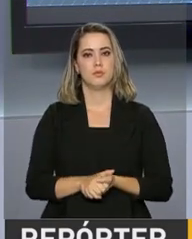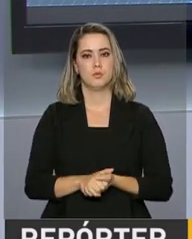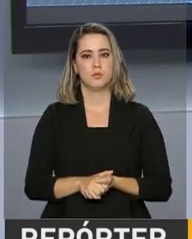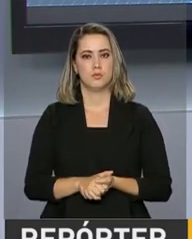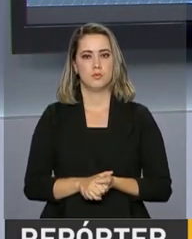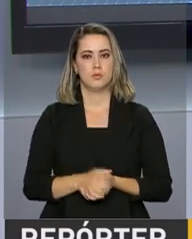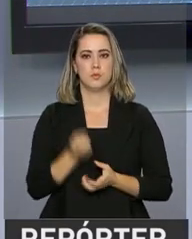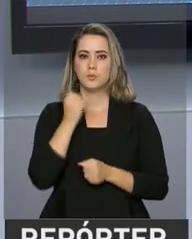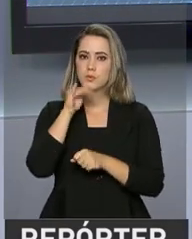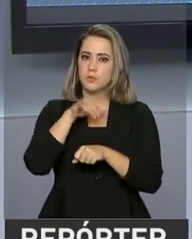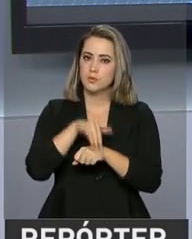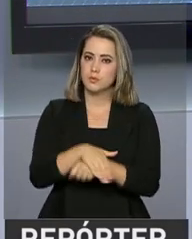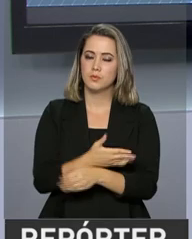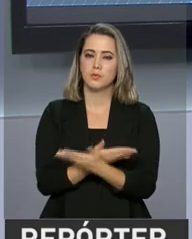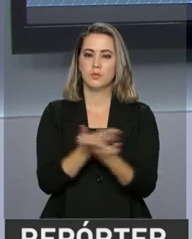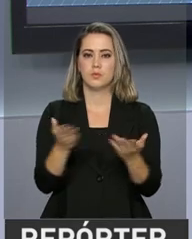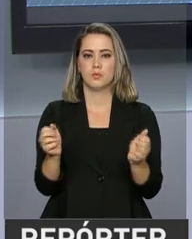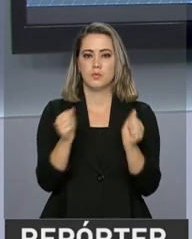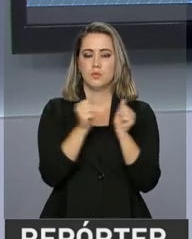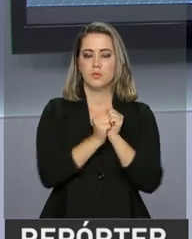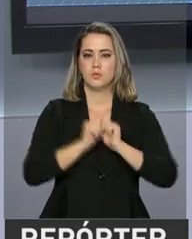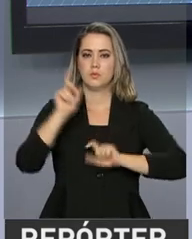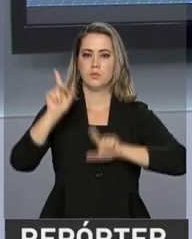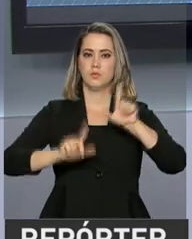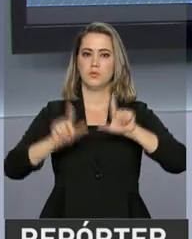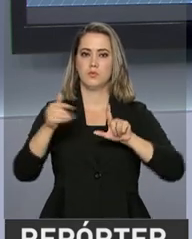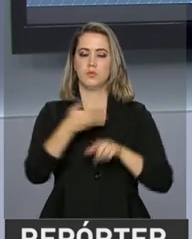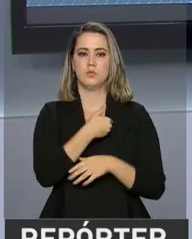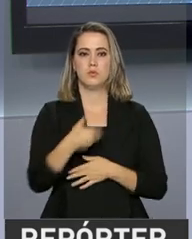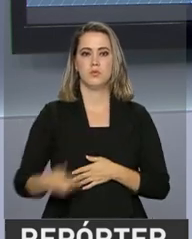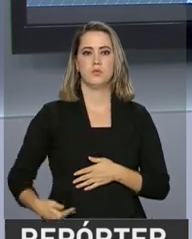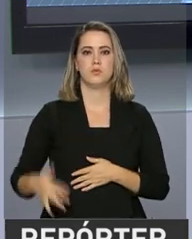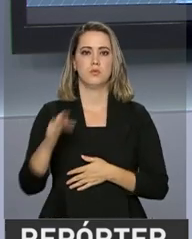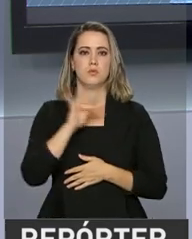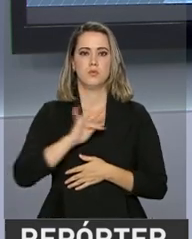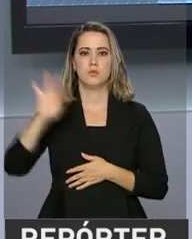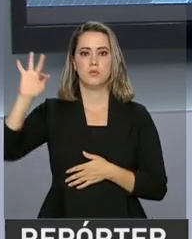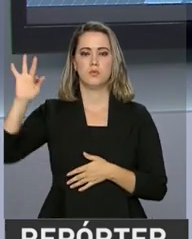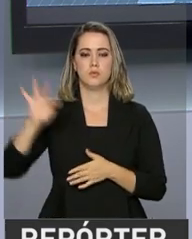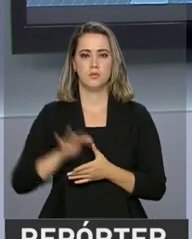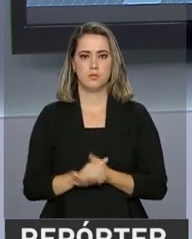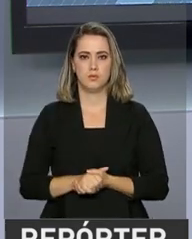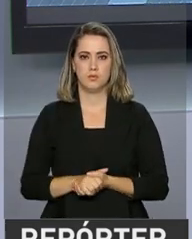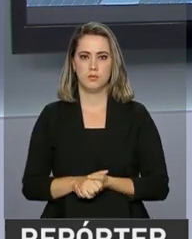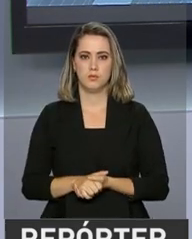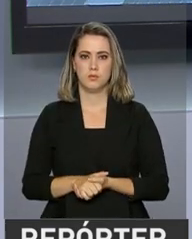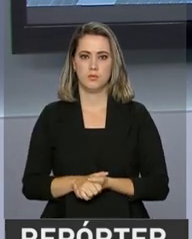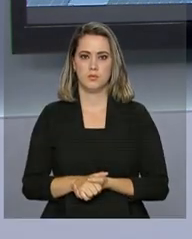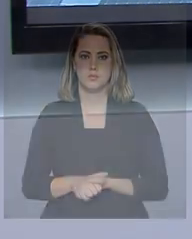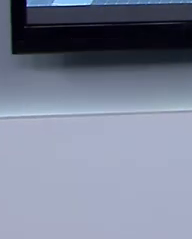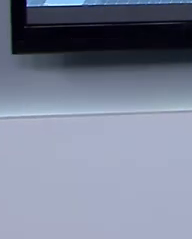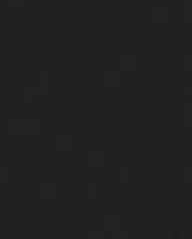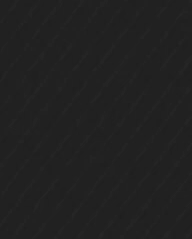internet uma boa noite para você continue com a gente aqui na NBR a TV do Governo